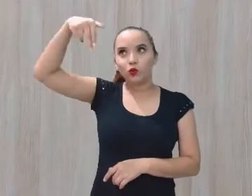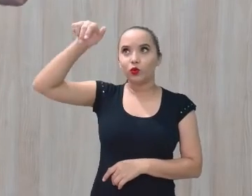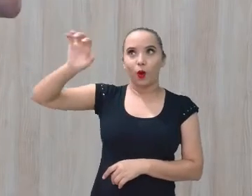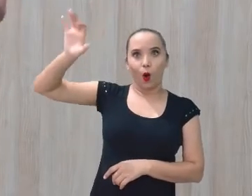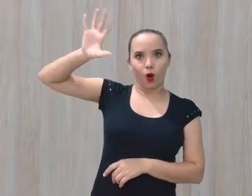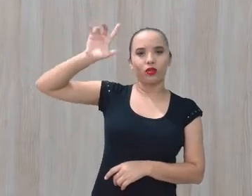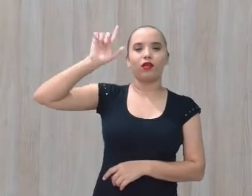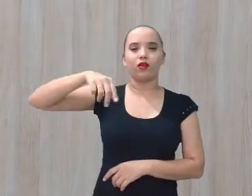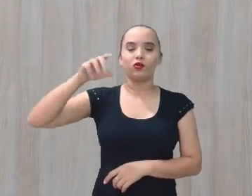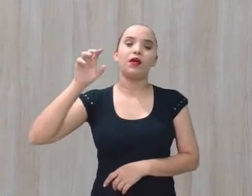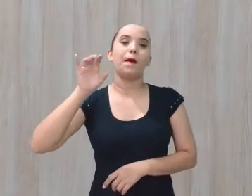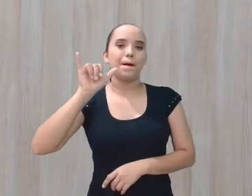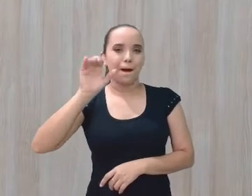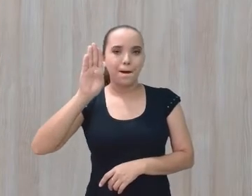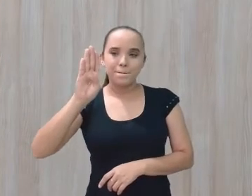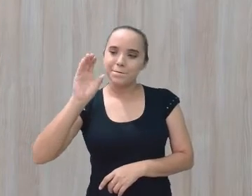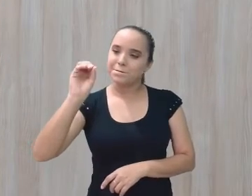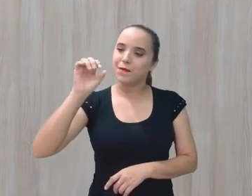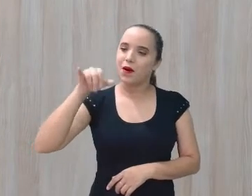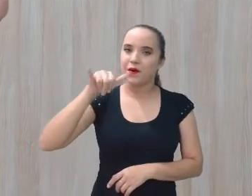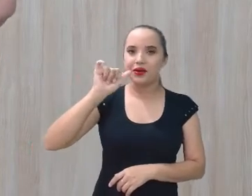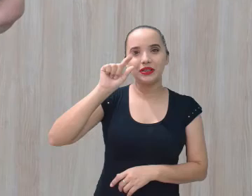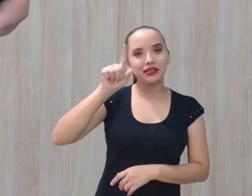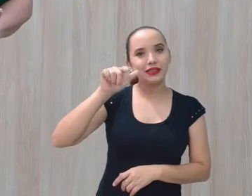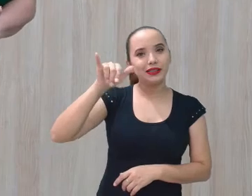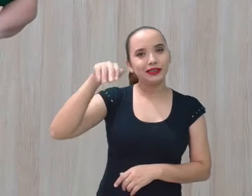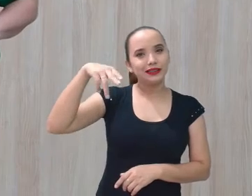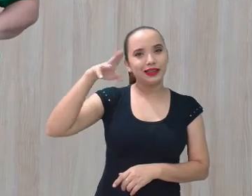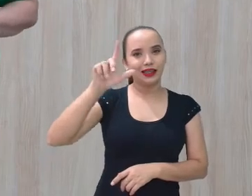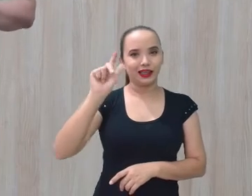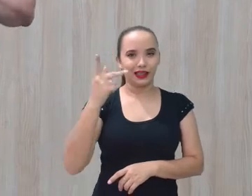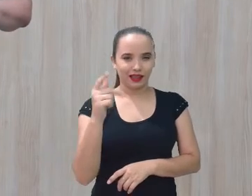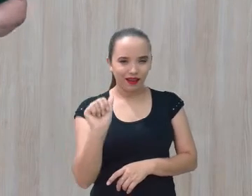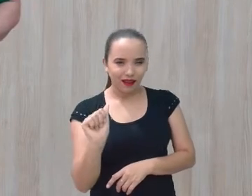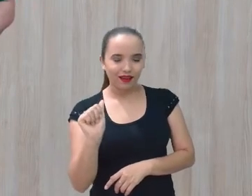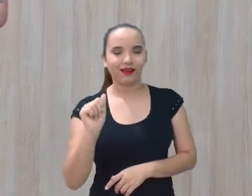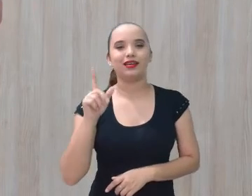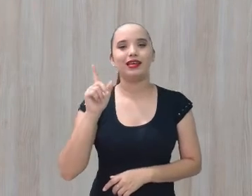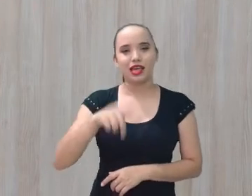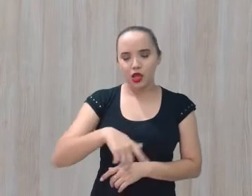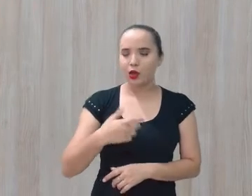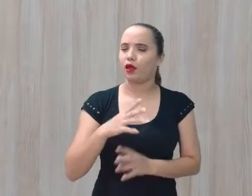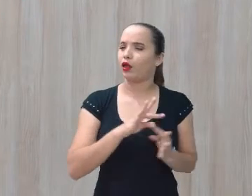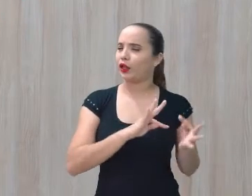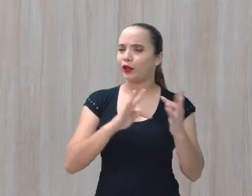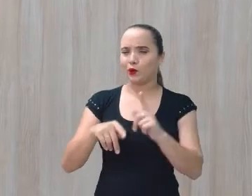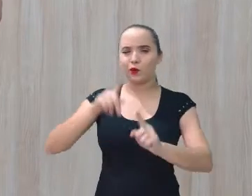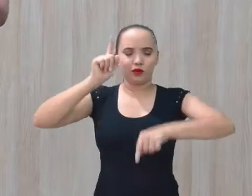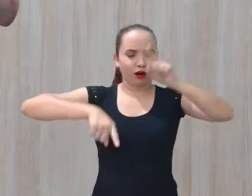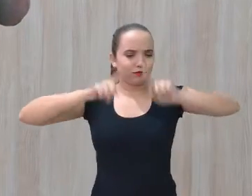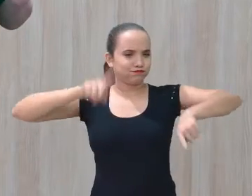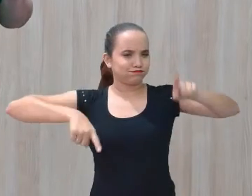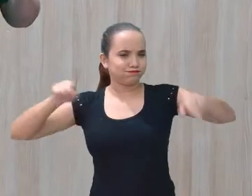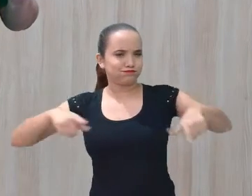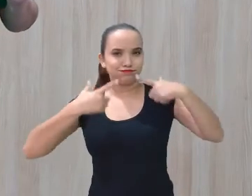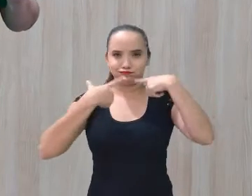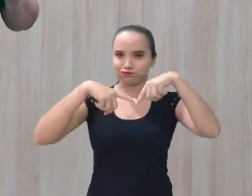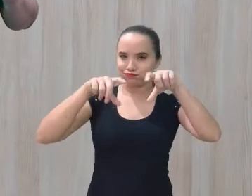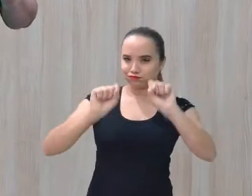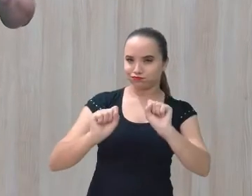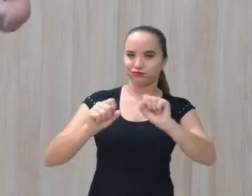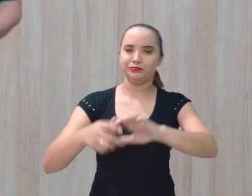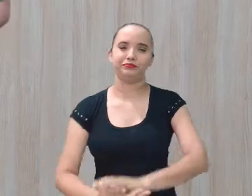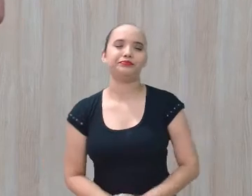Jogou um caô, né? Deu uma desculpa, variação linguística do Nordeste, conhecida por todos